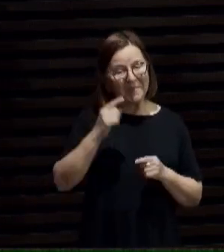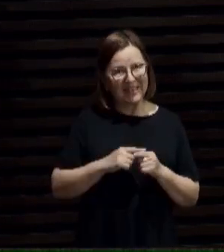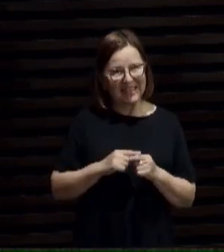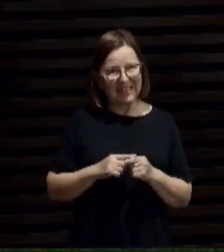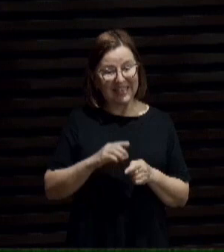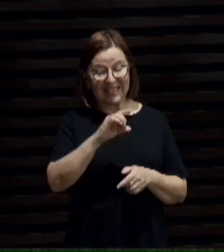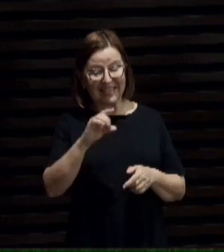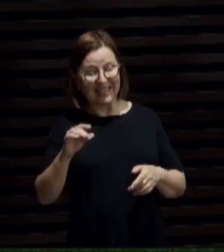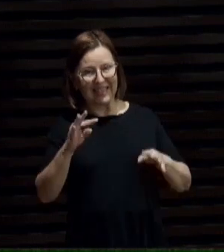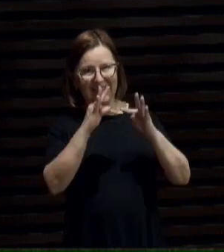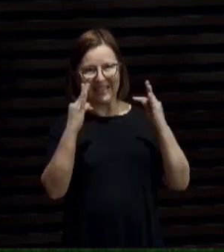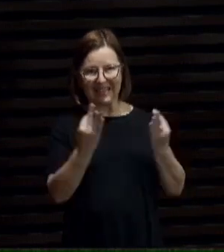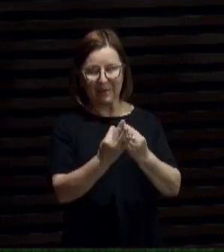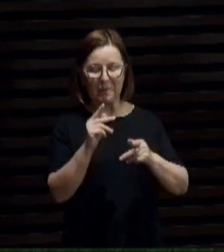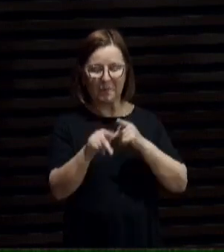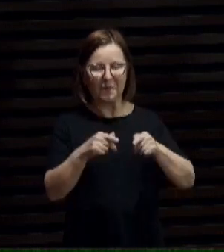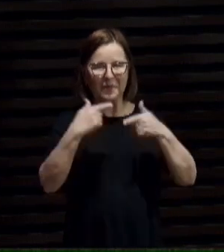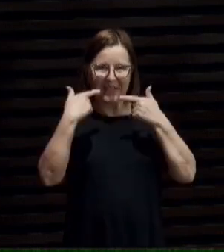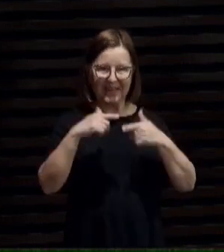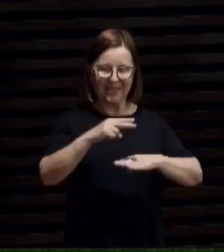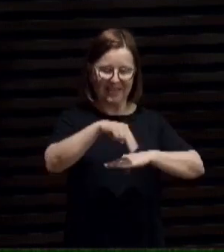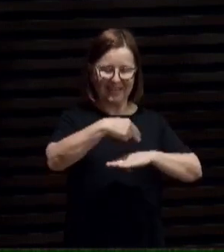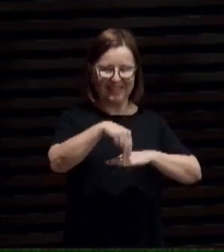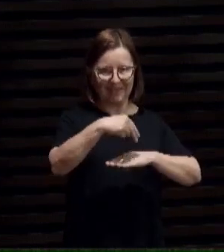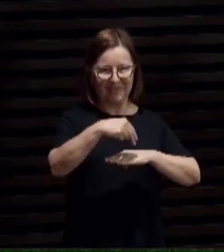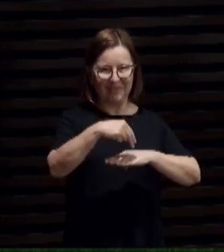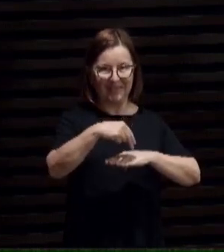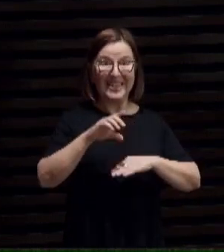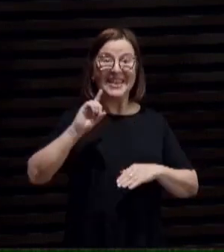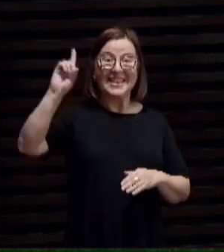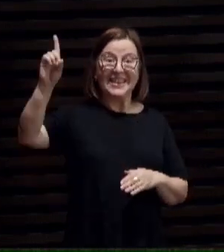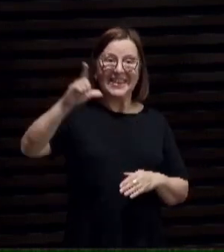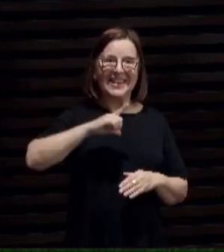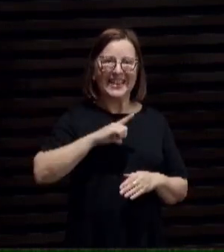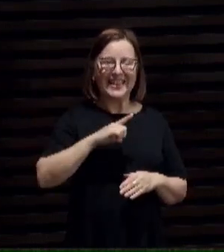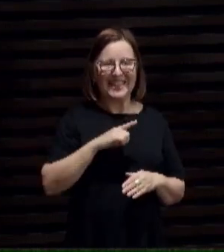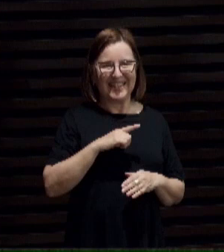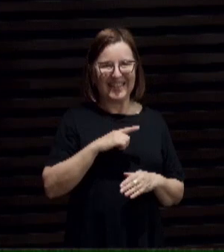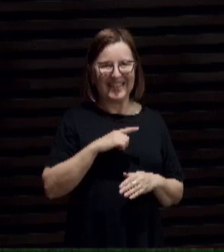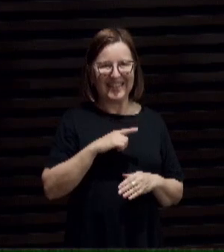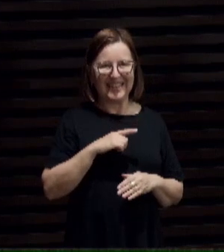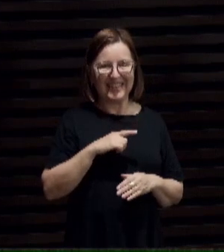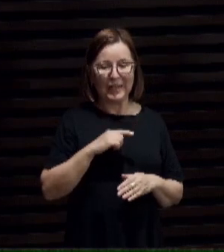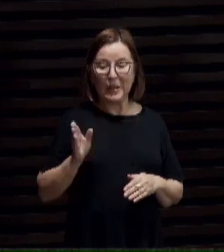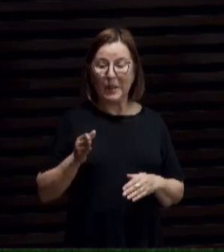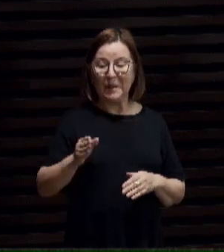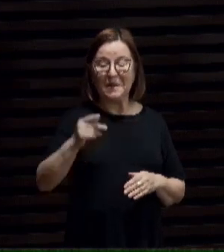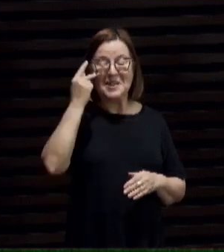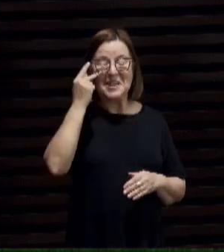tribo, povo, língua e nação, Deus tem algum peixe para